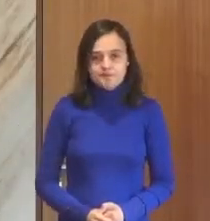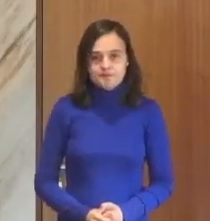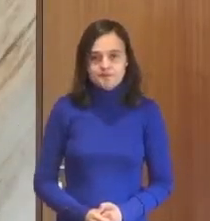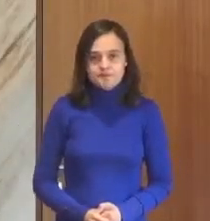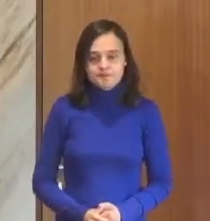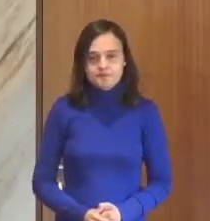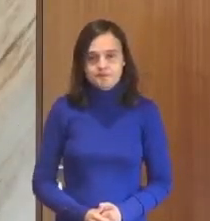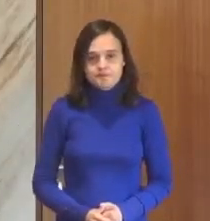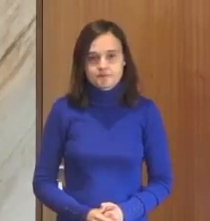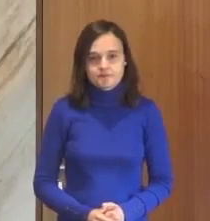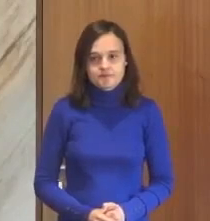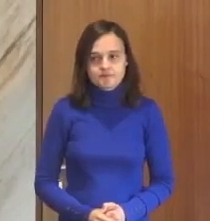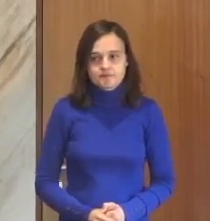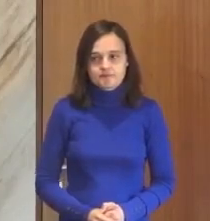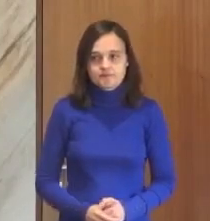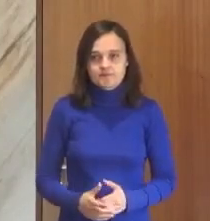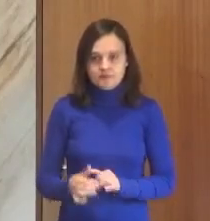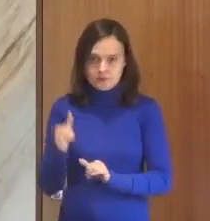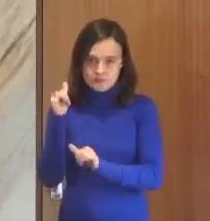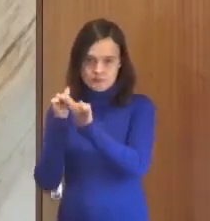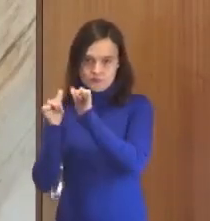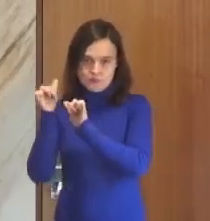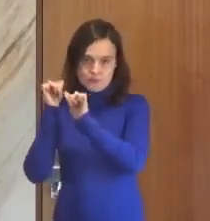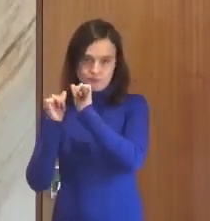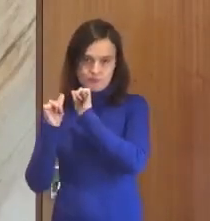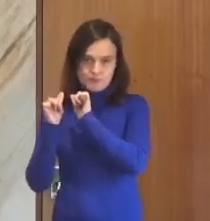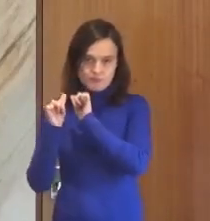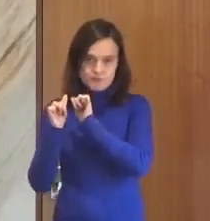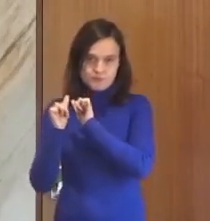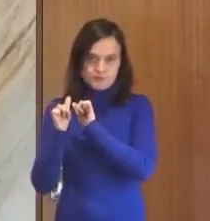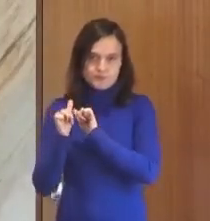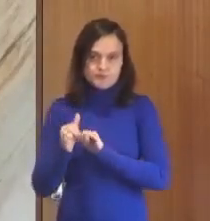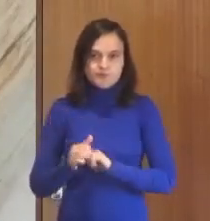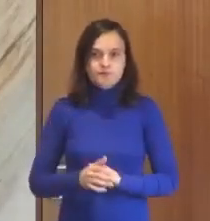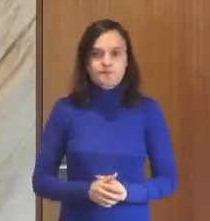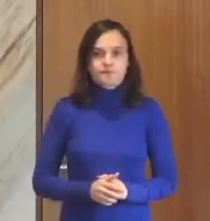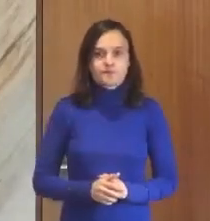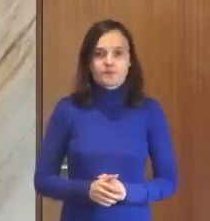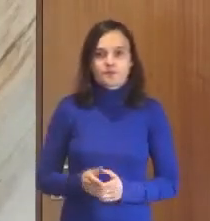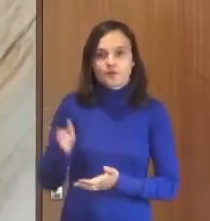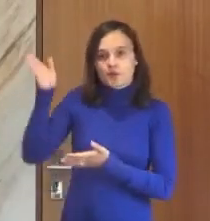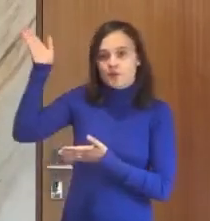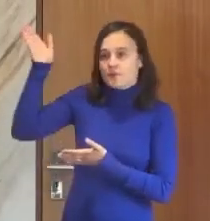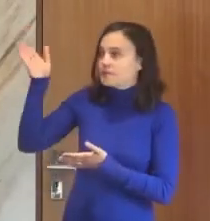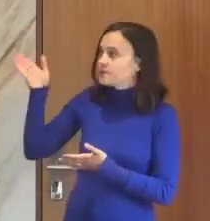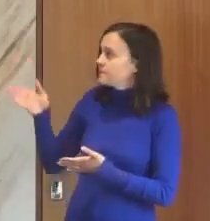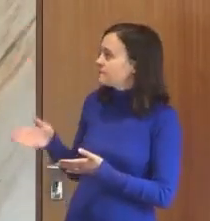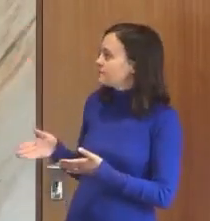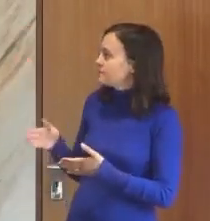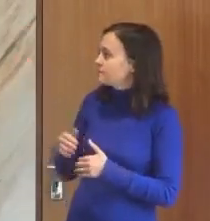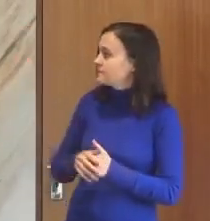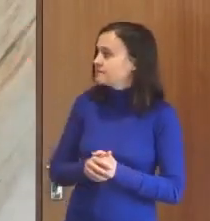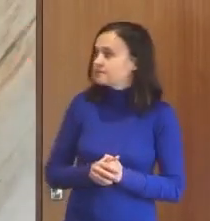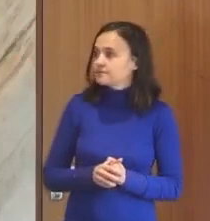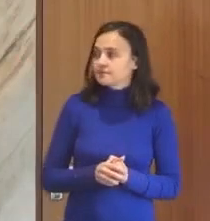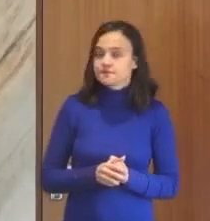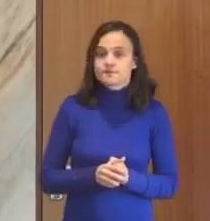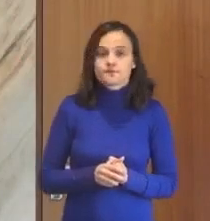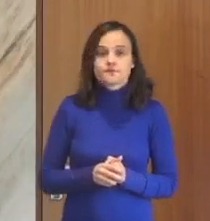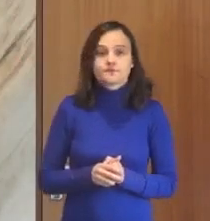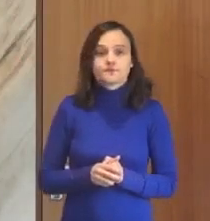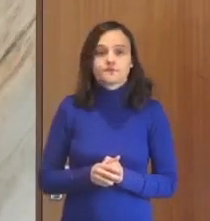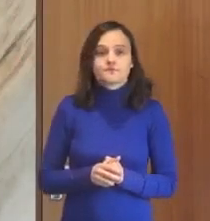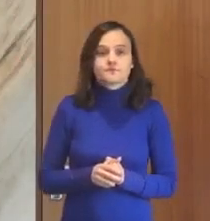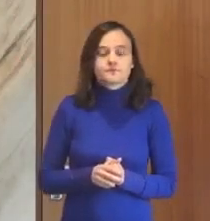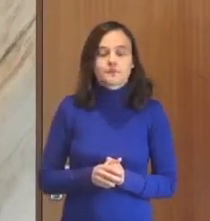Quanto, eu ainda volto atrás, aqui a esta página do frontispício